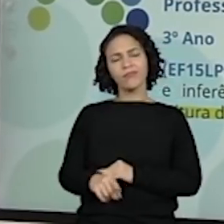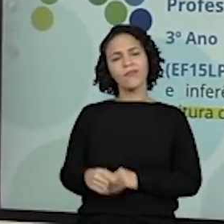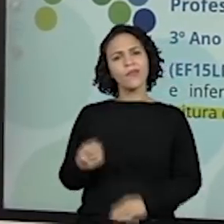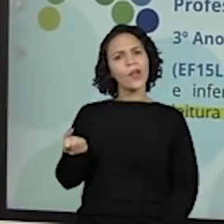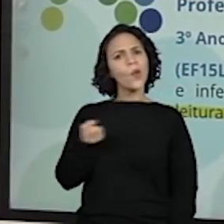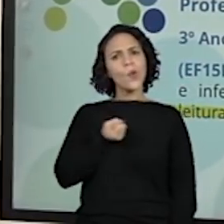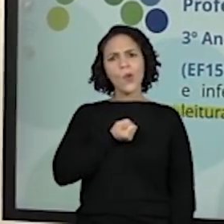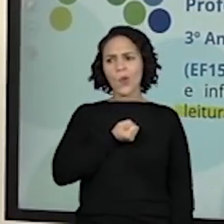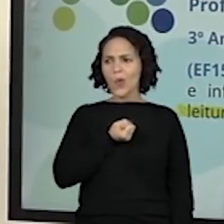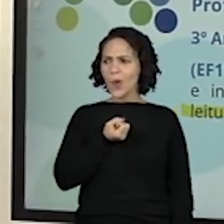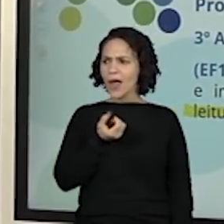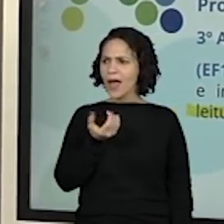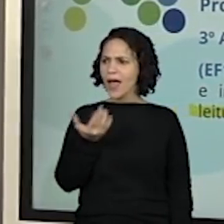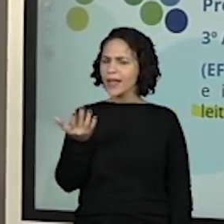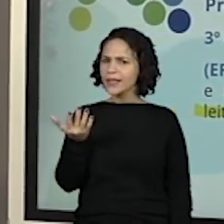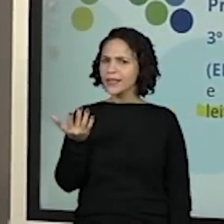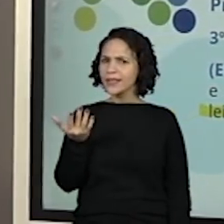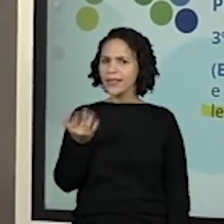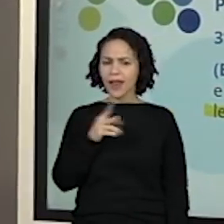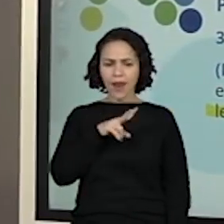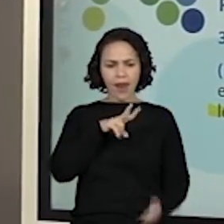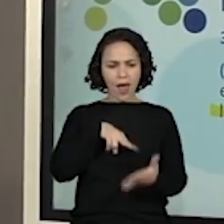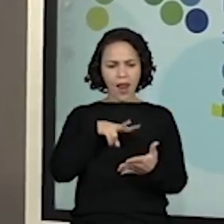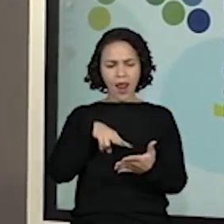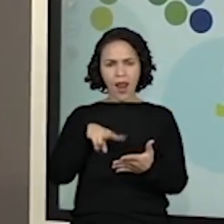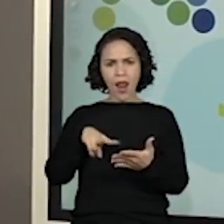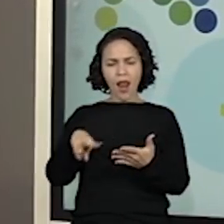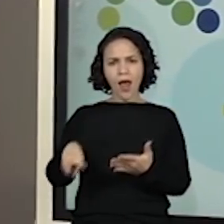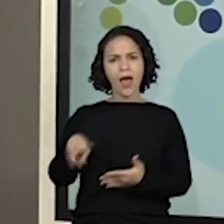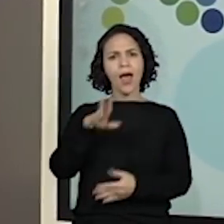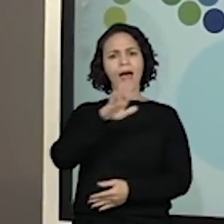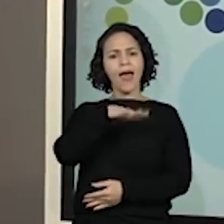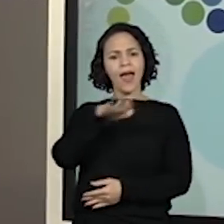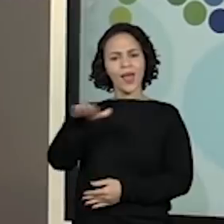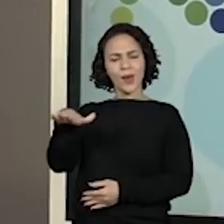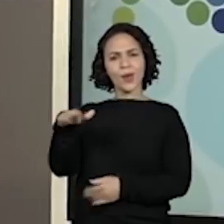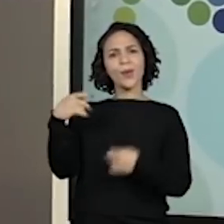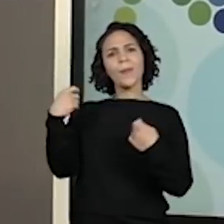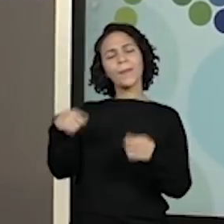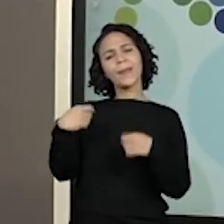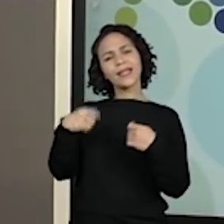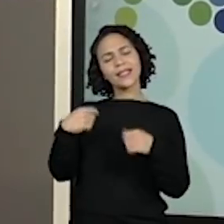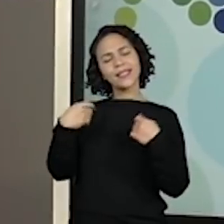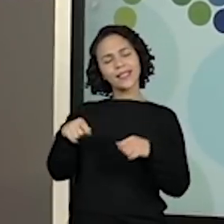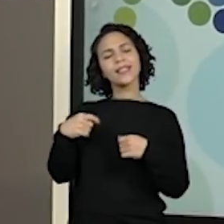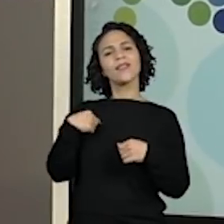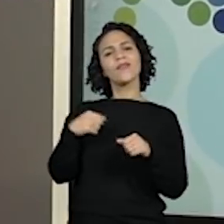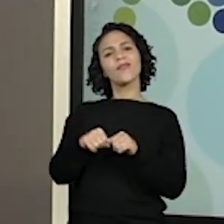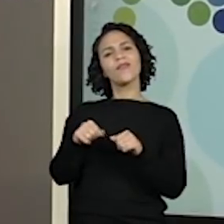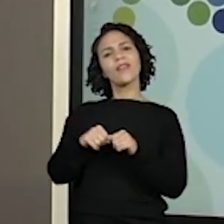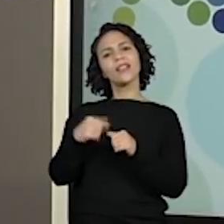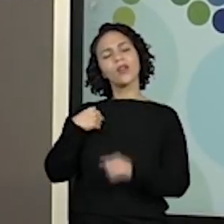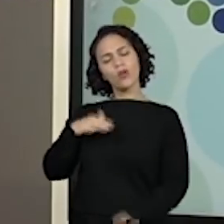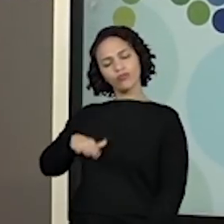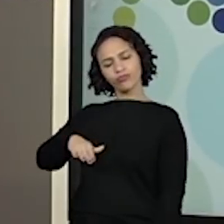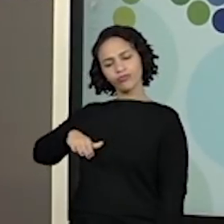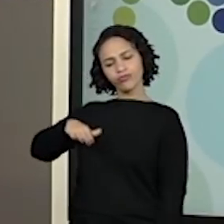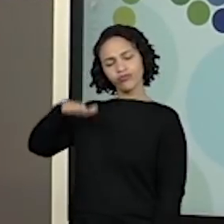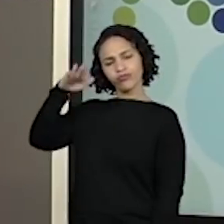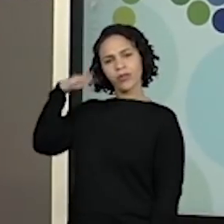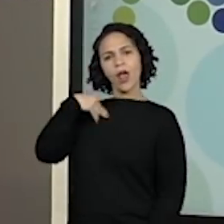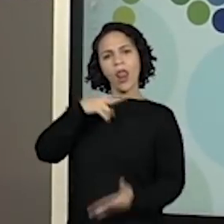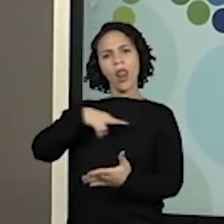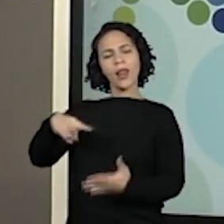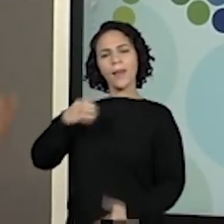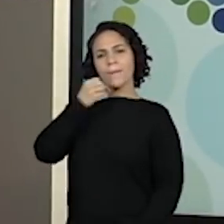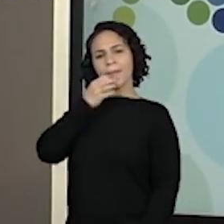leituras um estudante, uma pessoa deve realizar para que se torne um bom leitor?